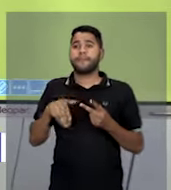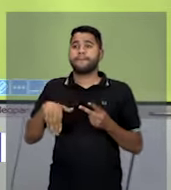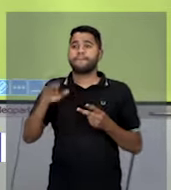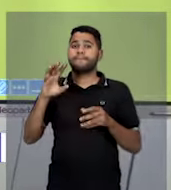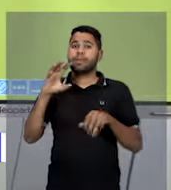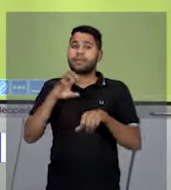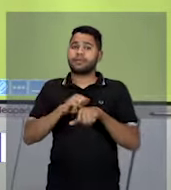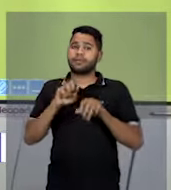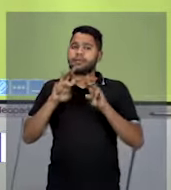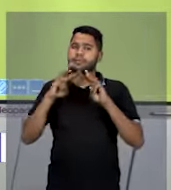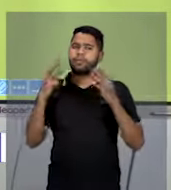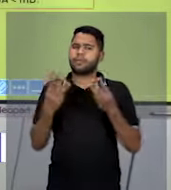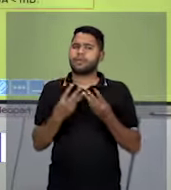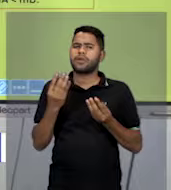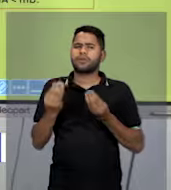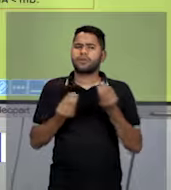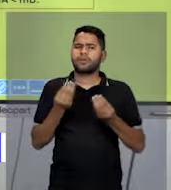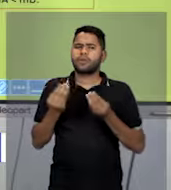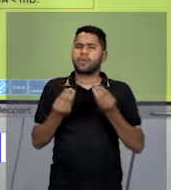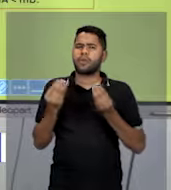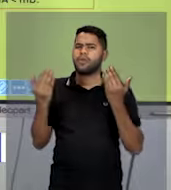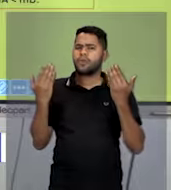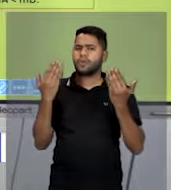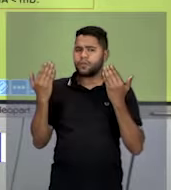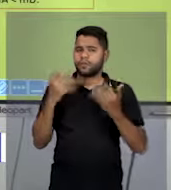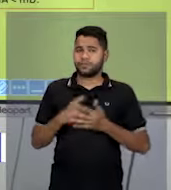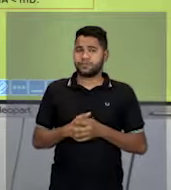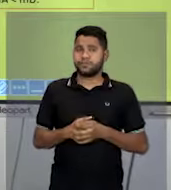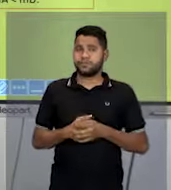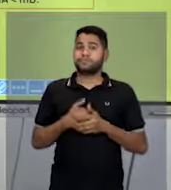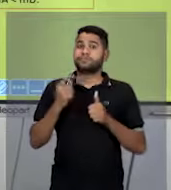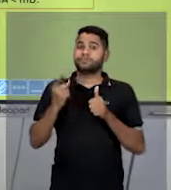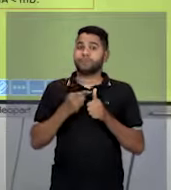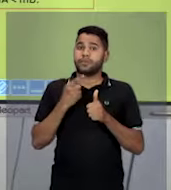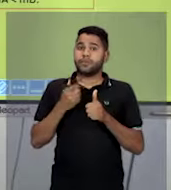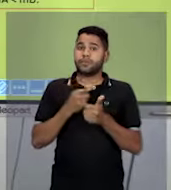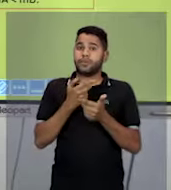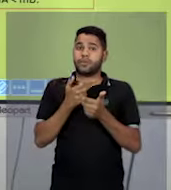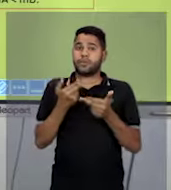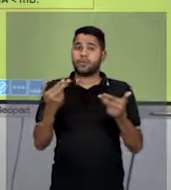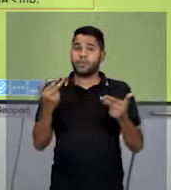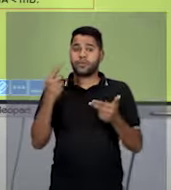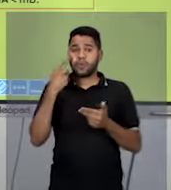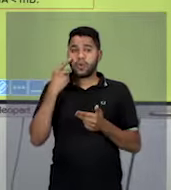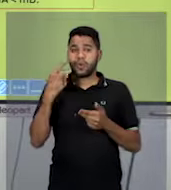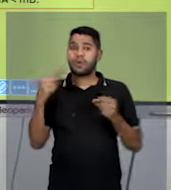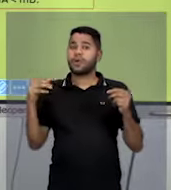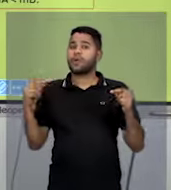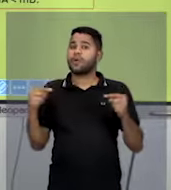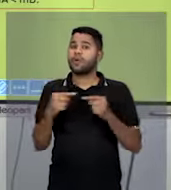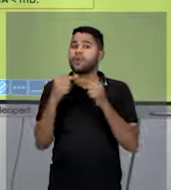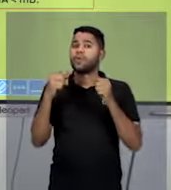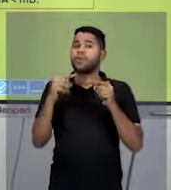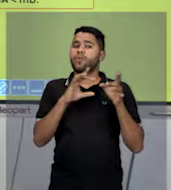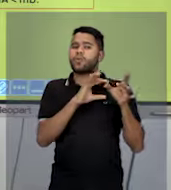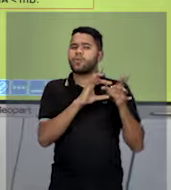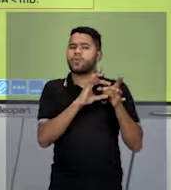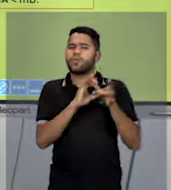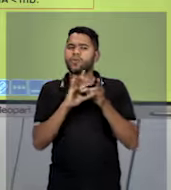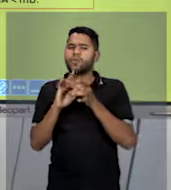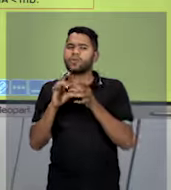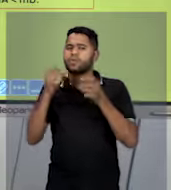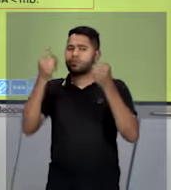de ar. Como que nós vamos fazer essa comparação? A primeira coisa é olhar, de acordo com o contexto, o que foi